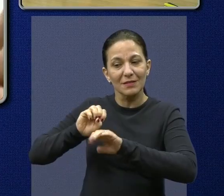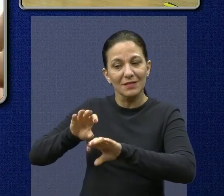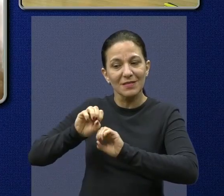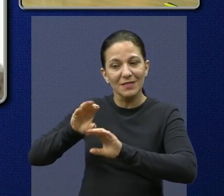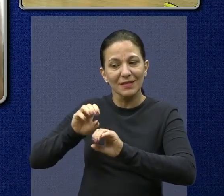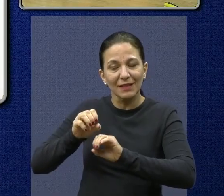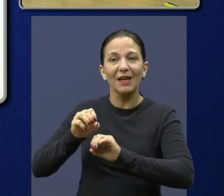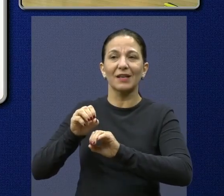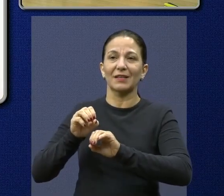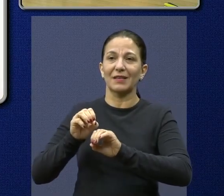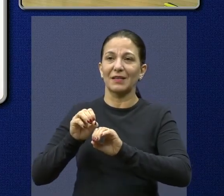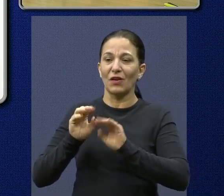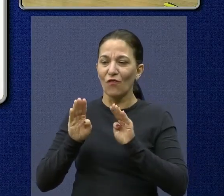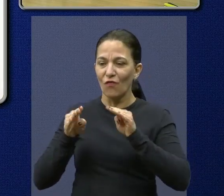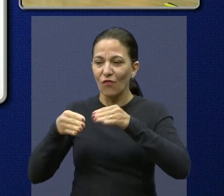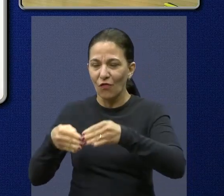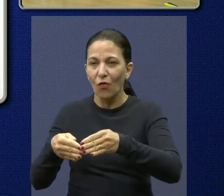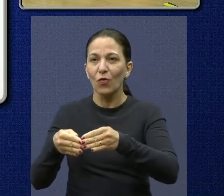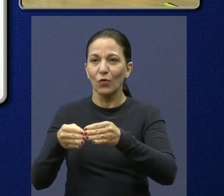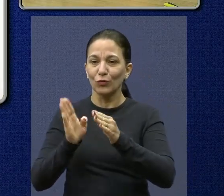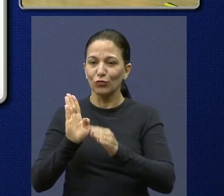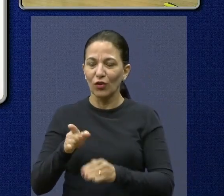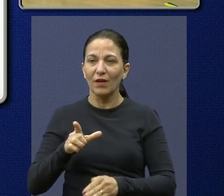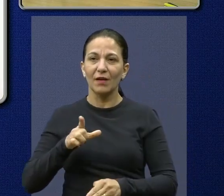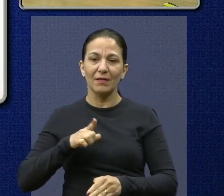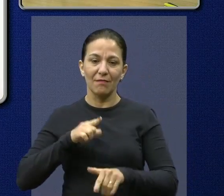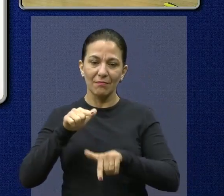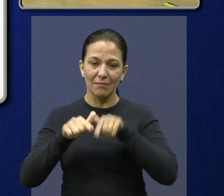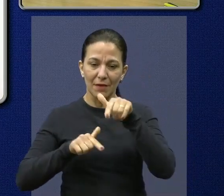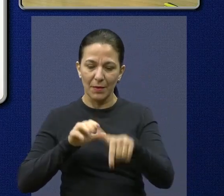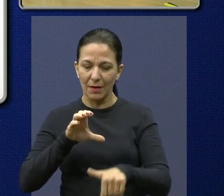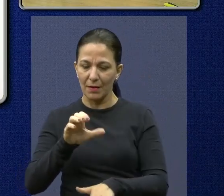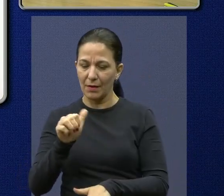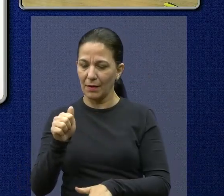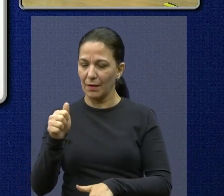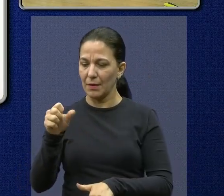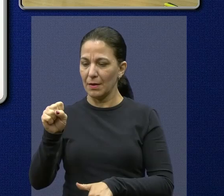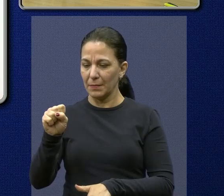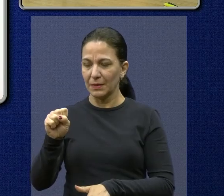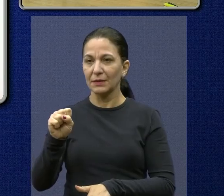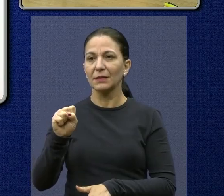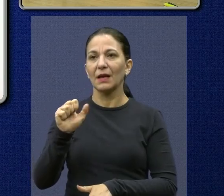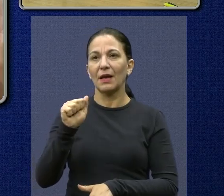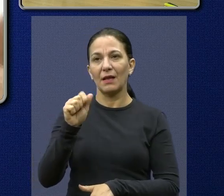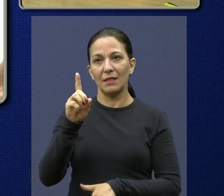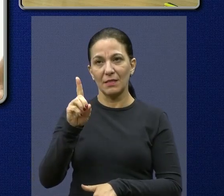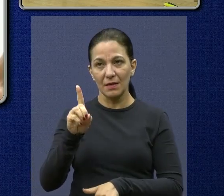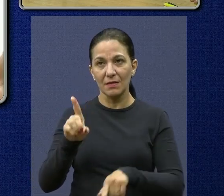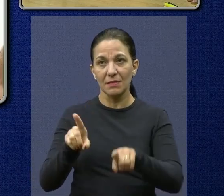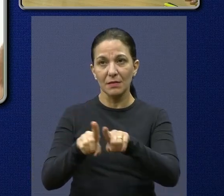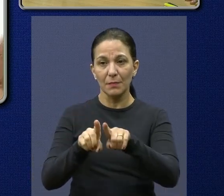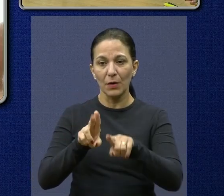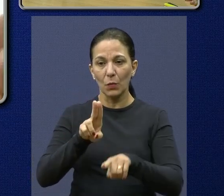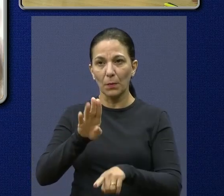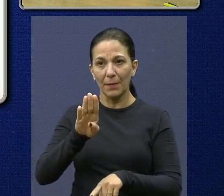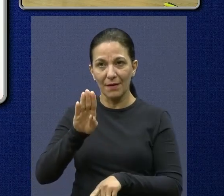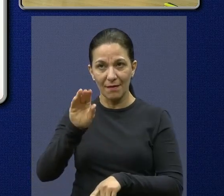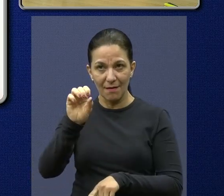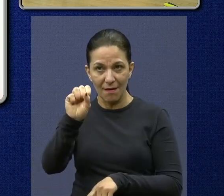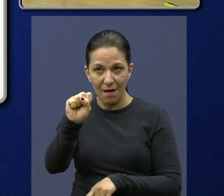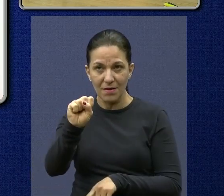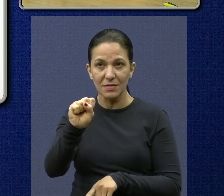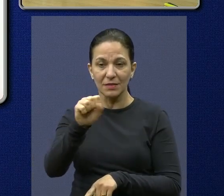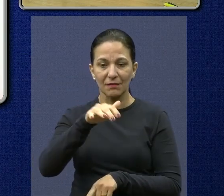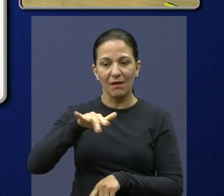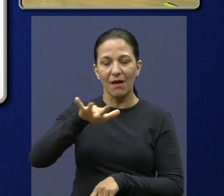os profissionais que já atuam nos CAPs, principalmente AD, né, e também nas UBSs, porque é